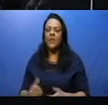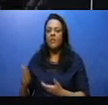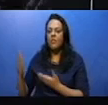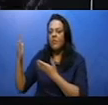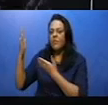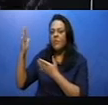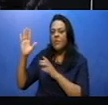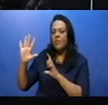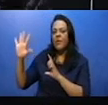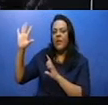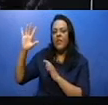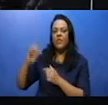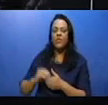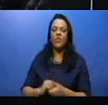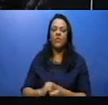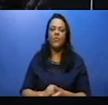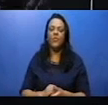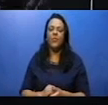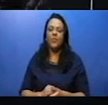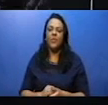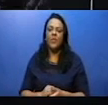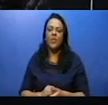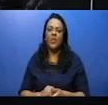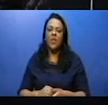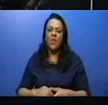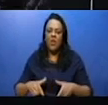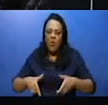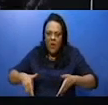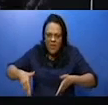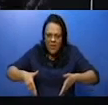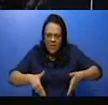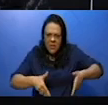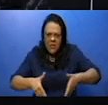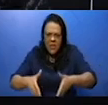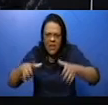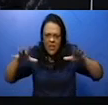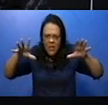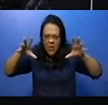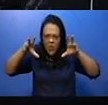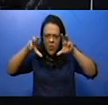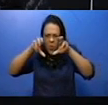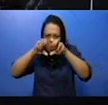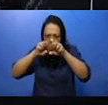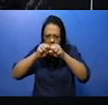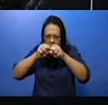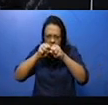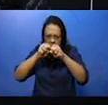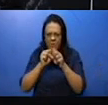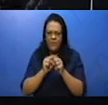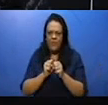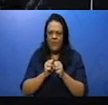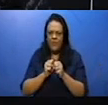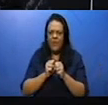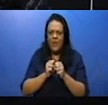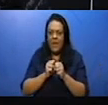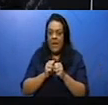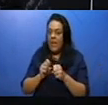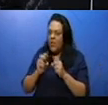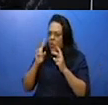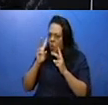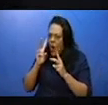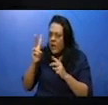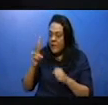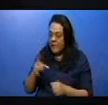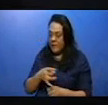imagem. Nós temos outra, olha, uma estrada escura, sombria, que já nos remete a um